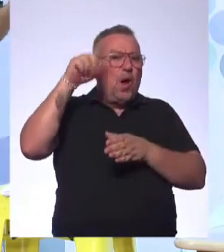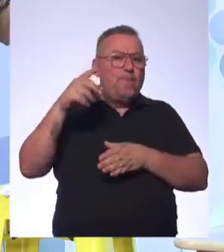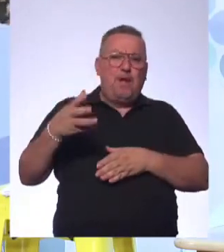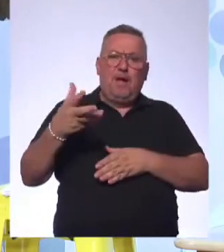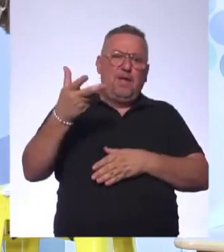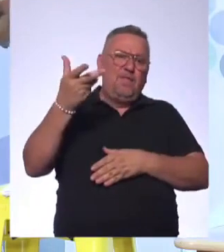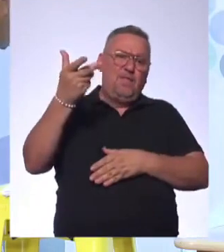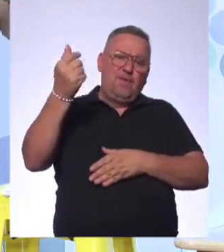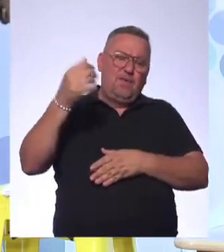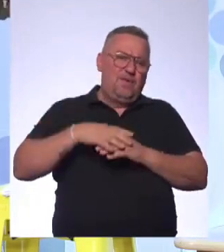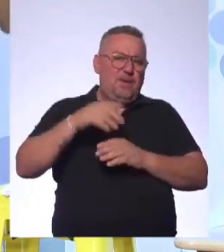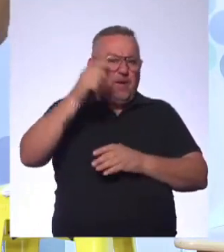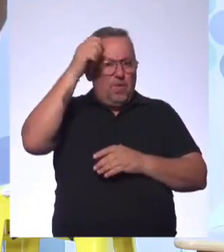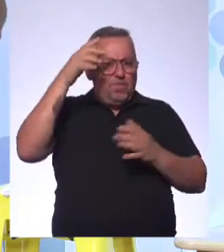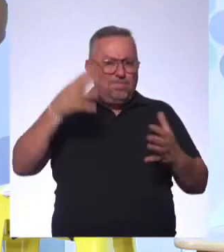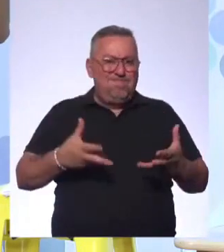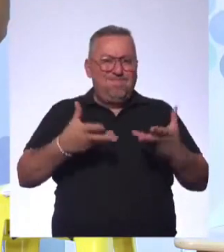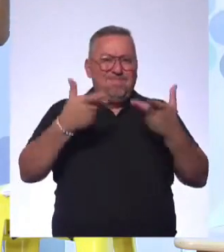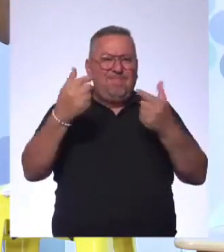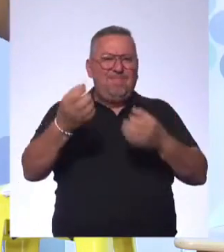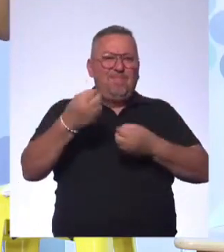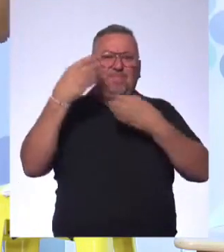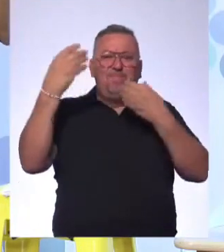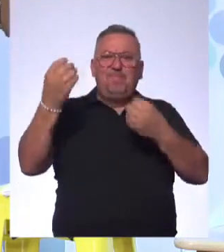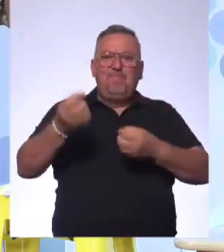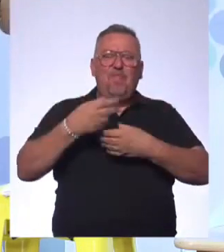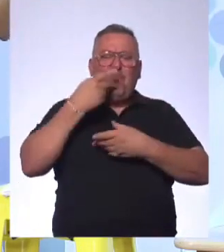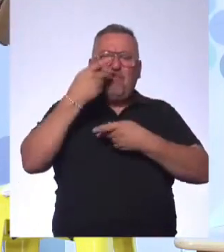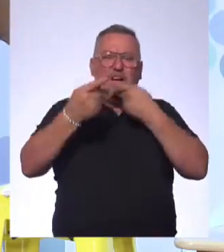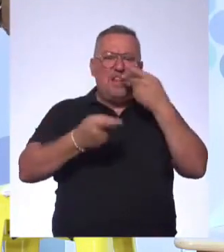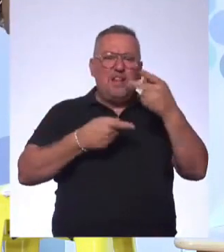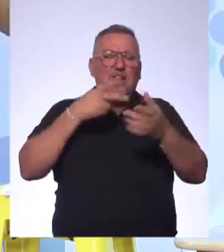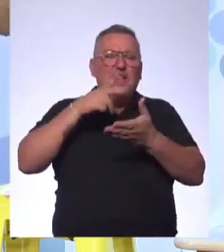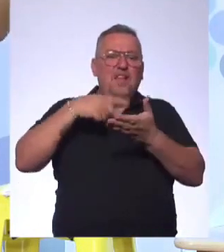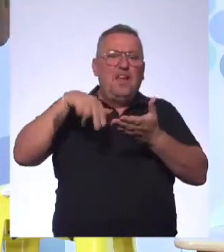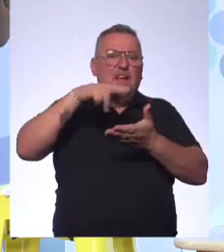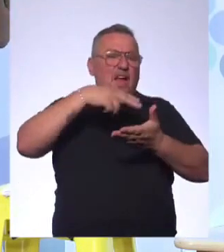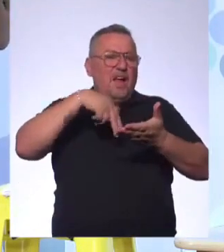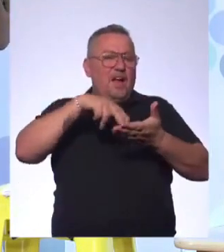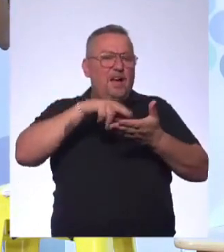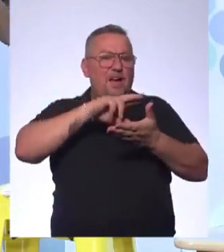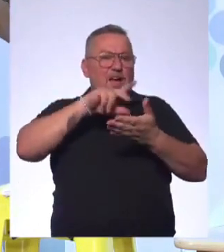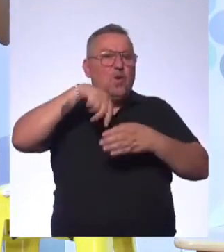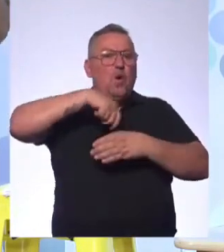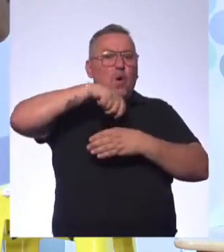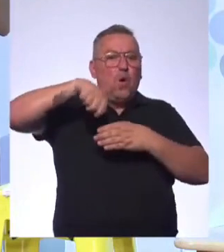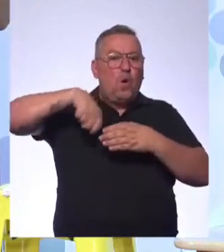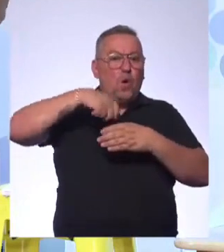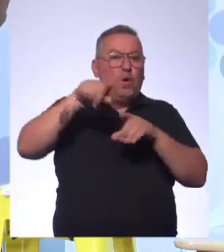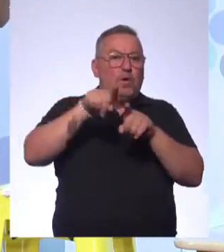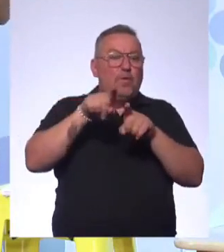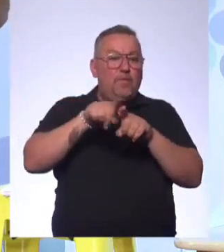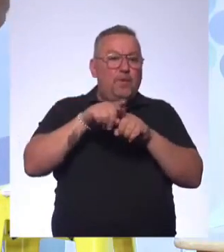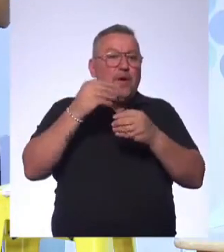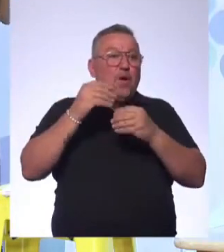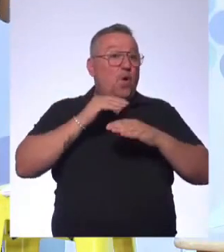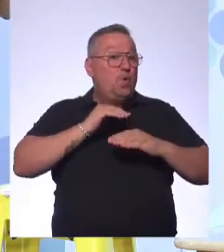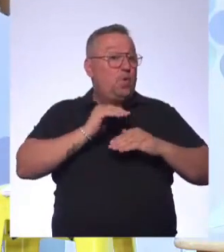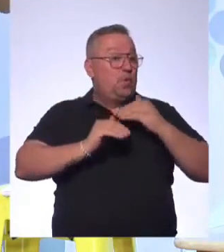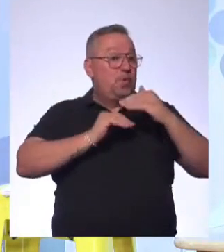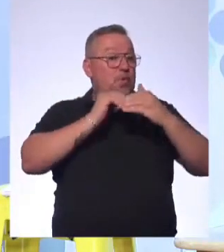né, Fabi? A cultura nos ensina tanto, nos ensina a falar, nos ensina a dançar, nos ensina a cozinhar, nos ensina a